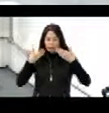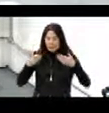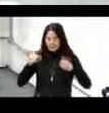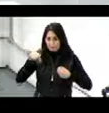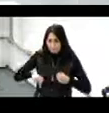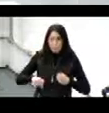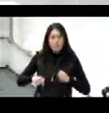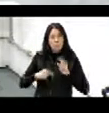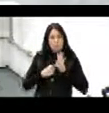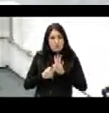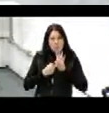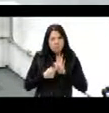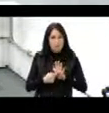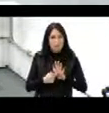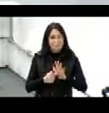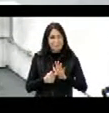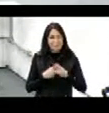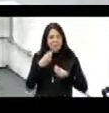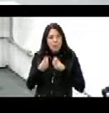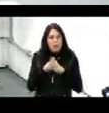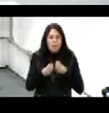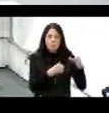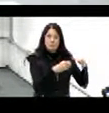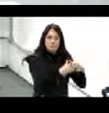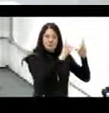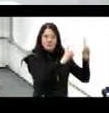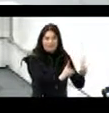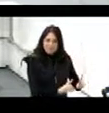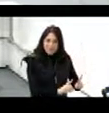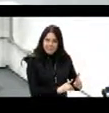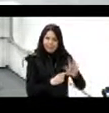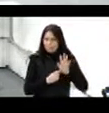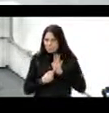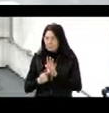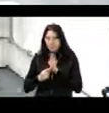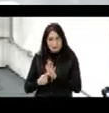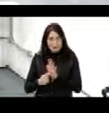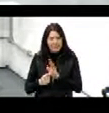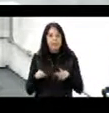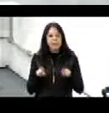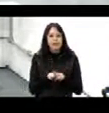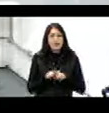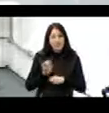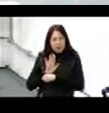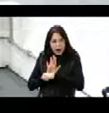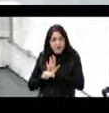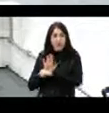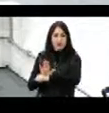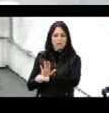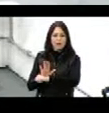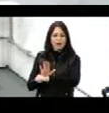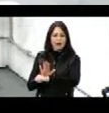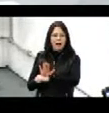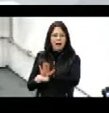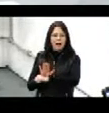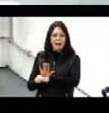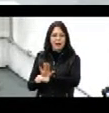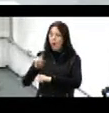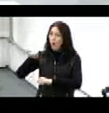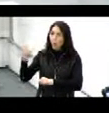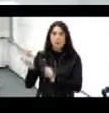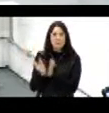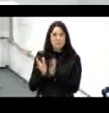a alegria que eu sinto cada vez que os colegas apresentam um projeto de lei que beneficia as pessoas com